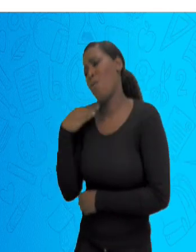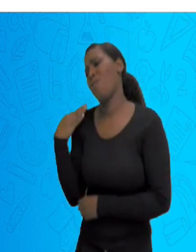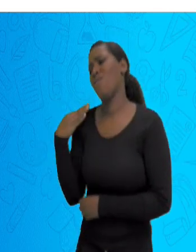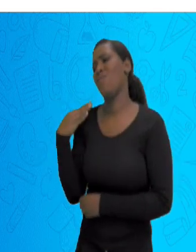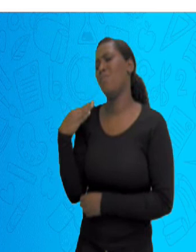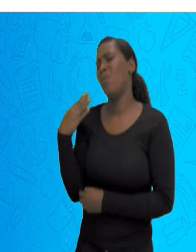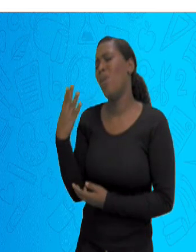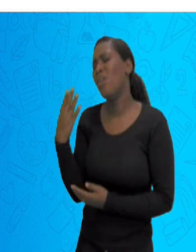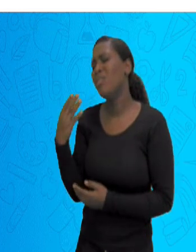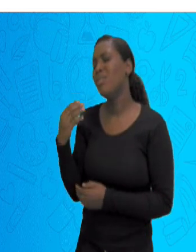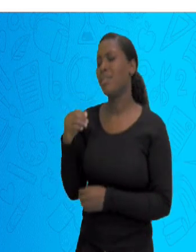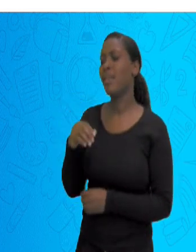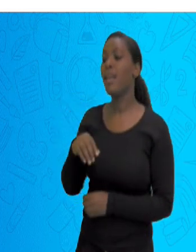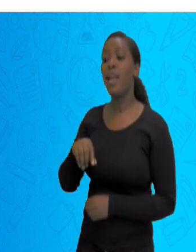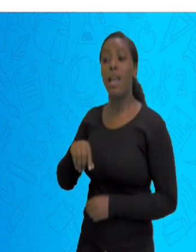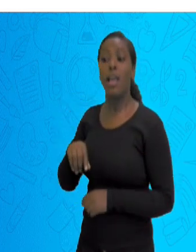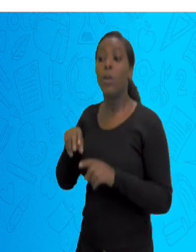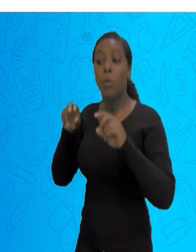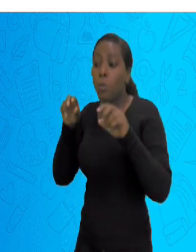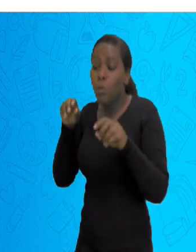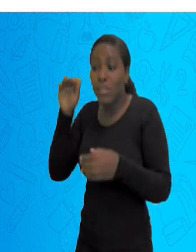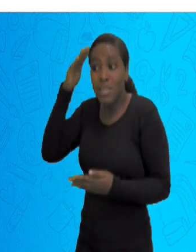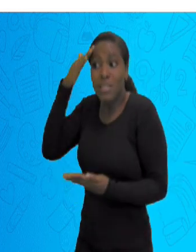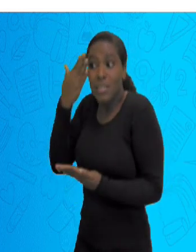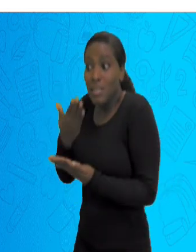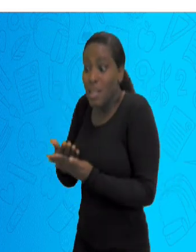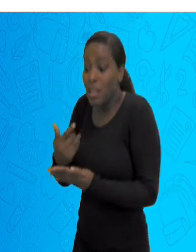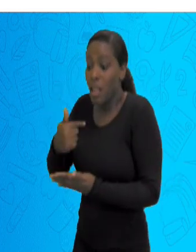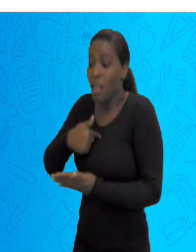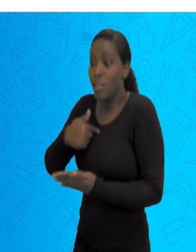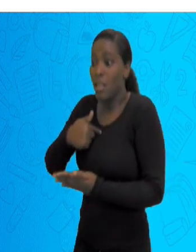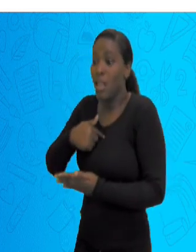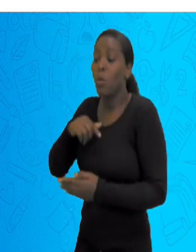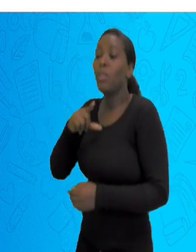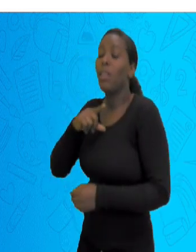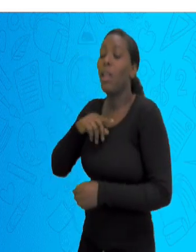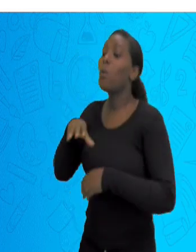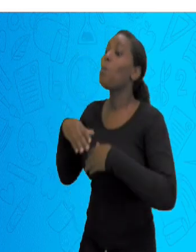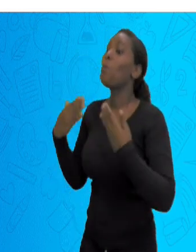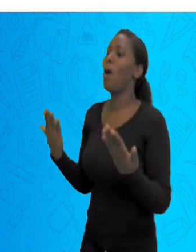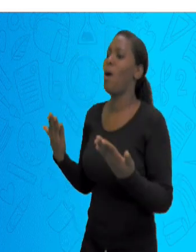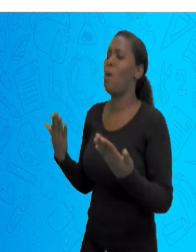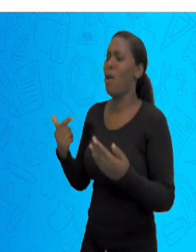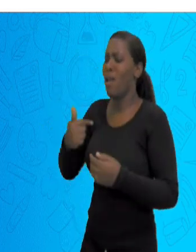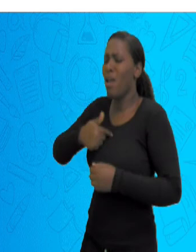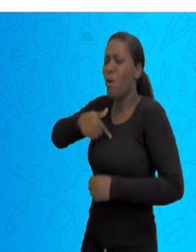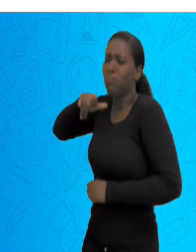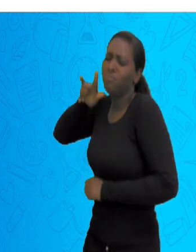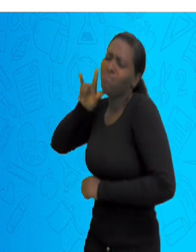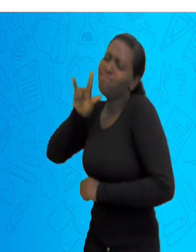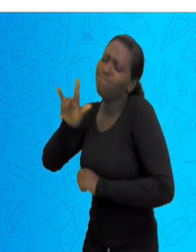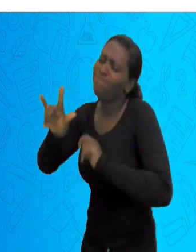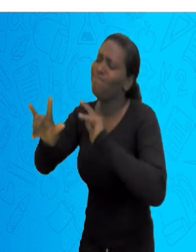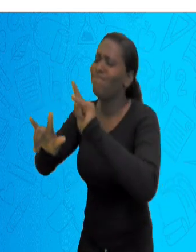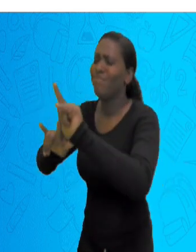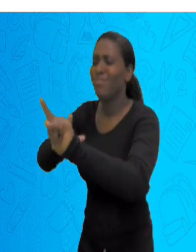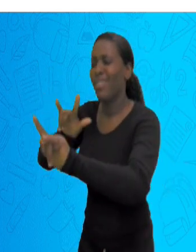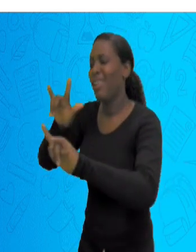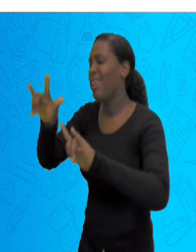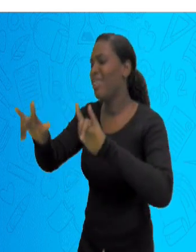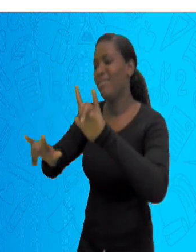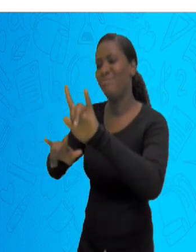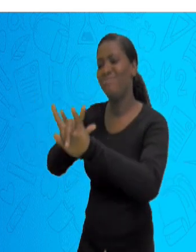vive, quem sabe a solidão, fim de quem ama, eu possa me dizer do